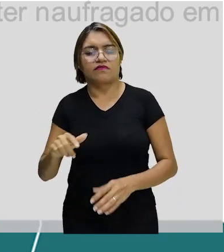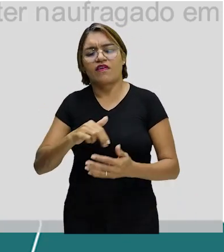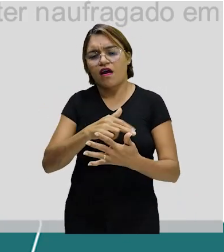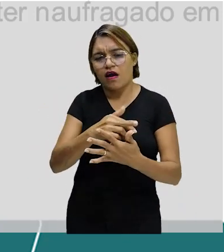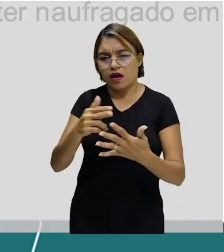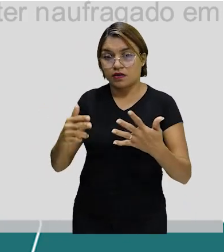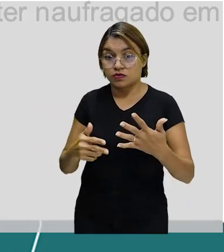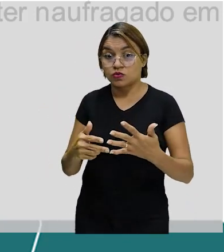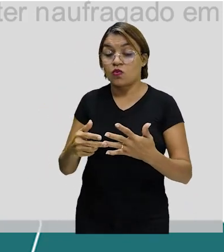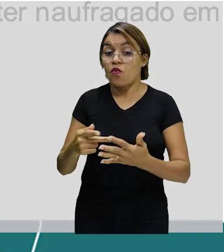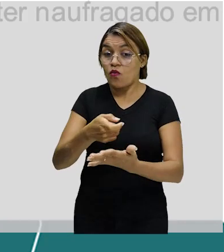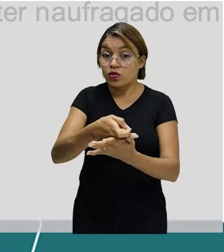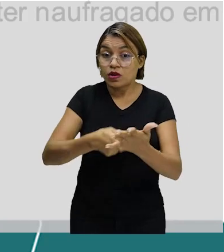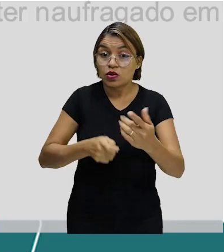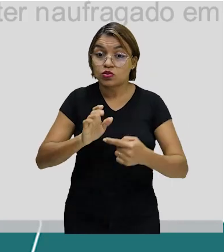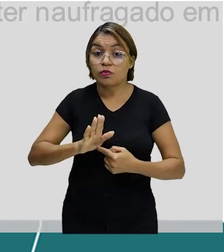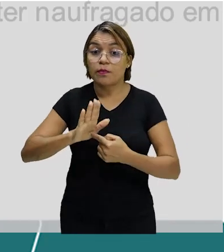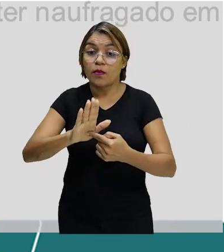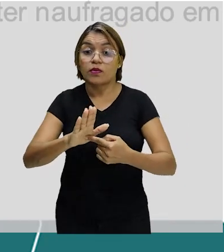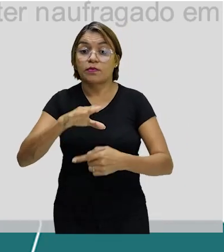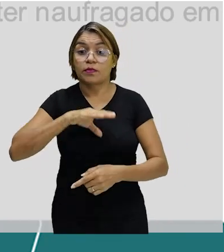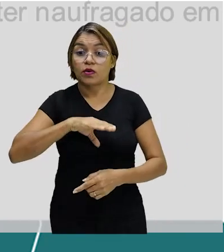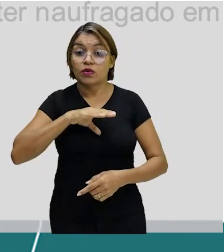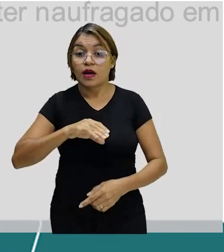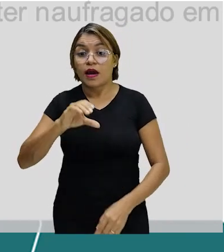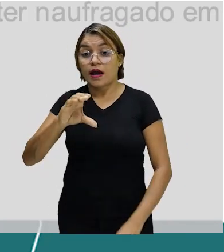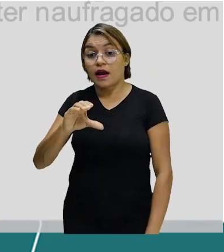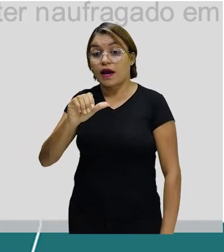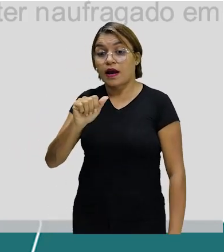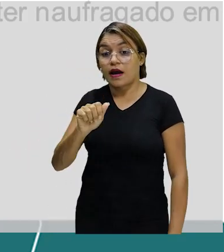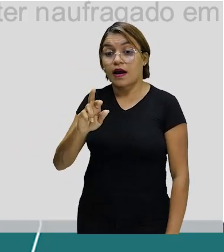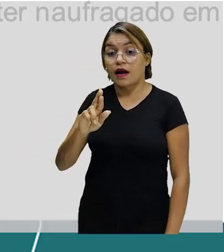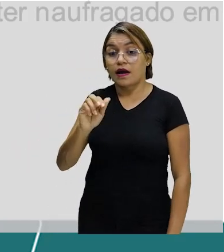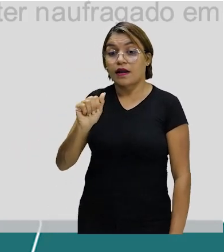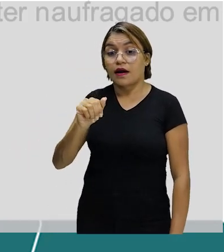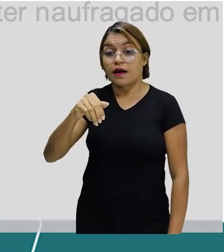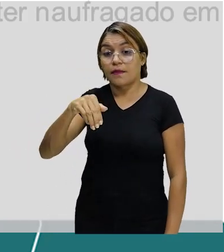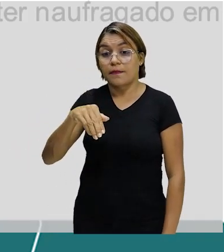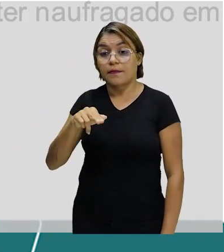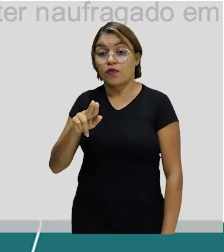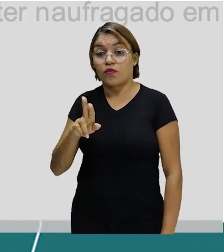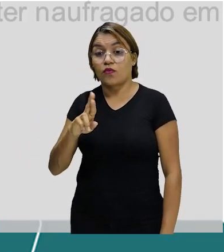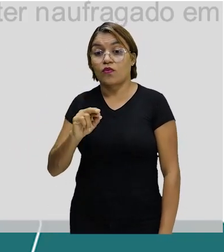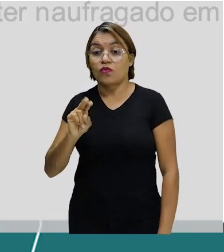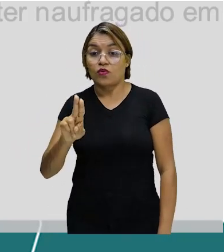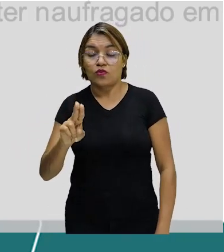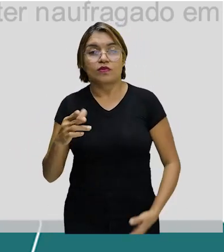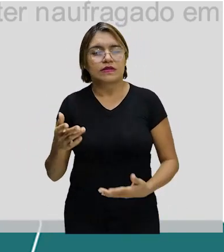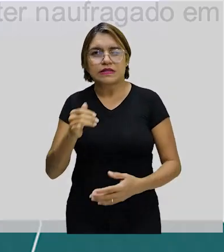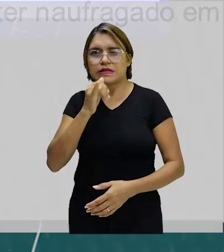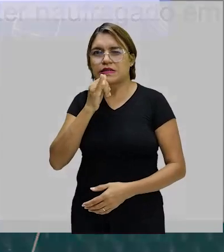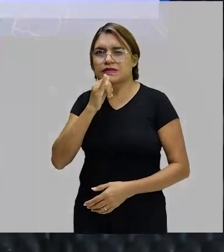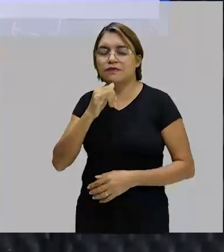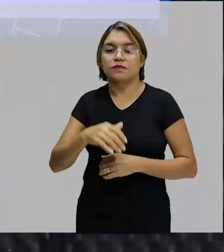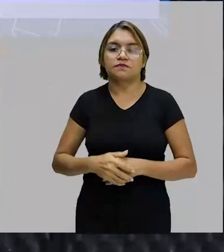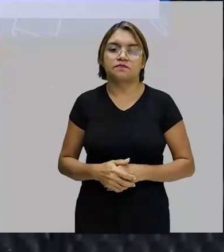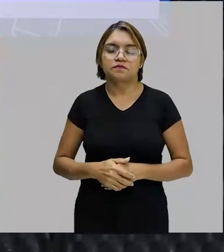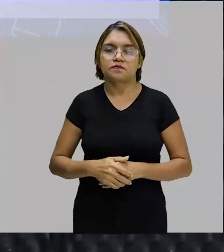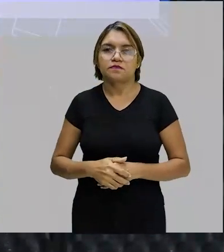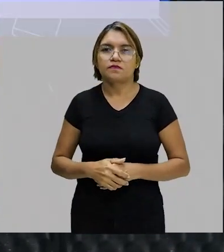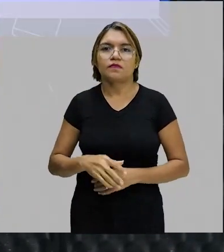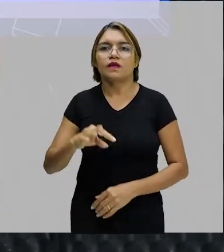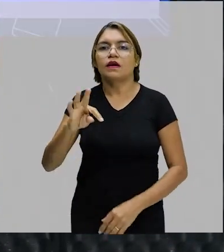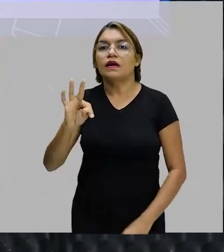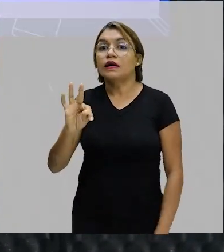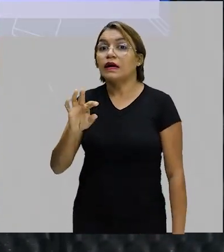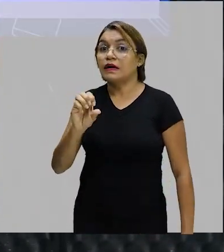ter naufragado em terras brasileiras, começou a viver com índios tupinambás. Então, Santa Rita Durão, ele vai